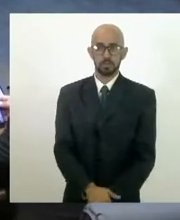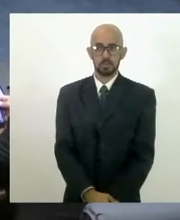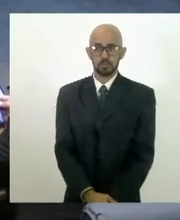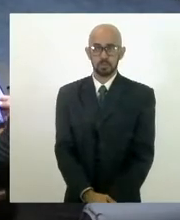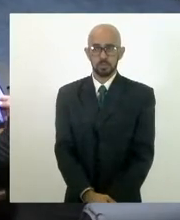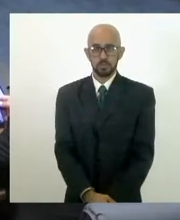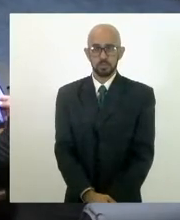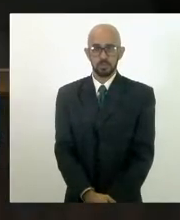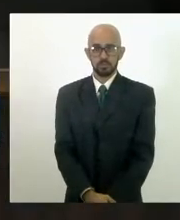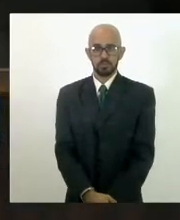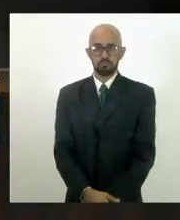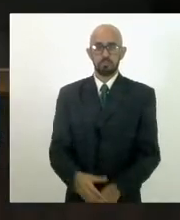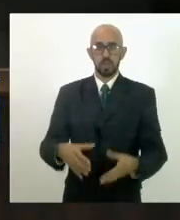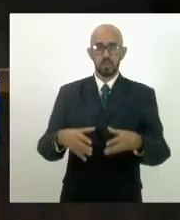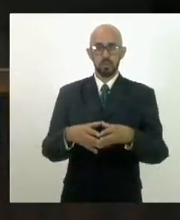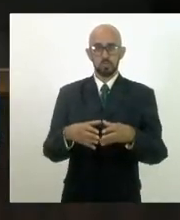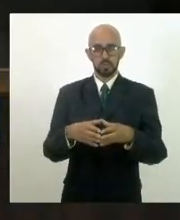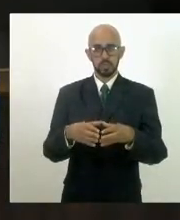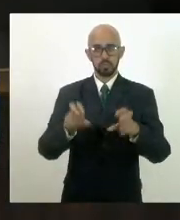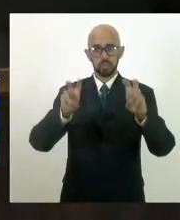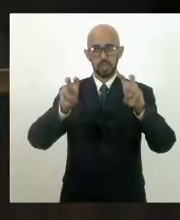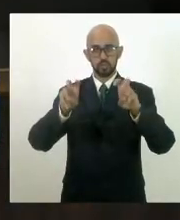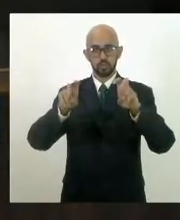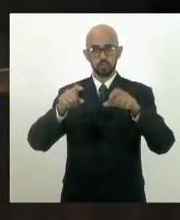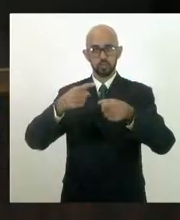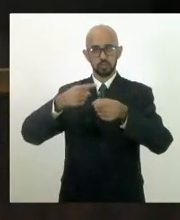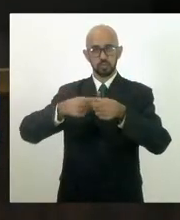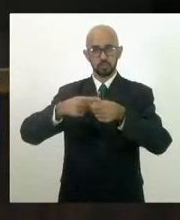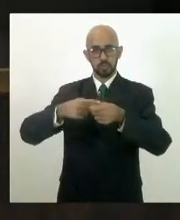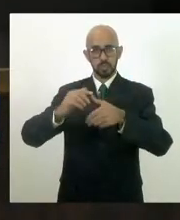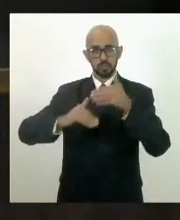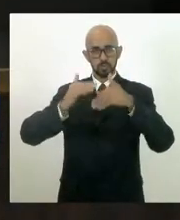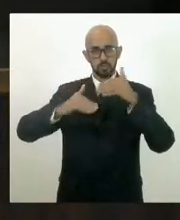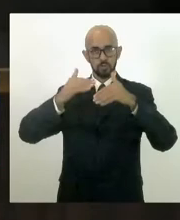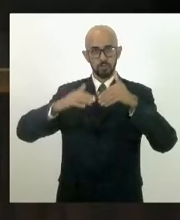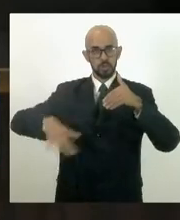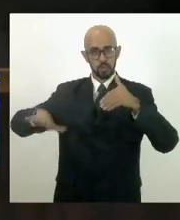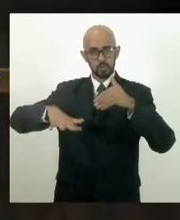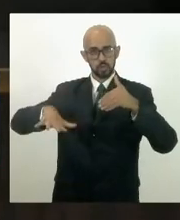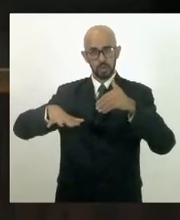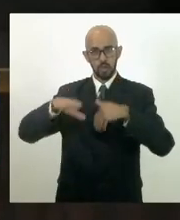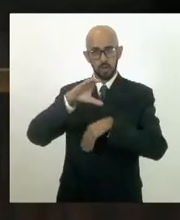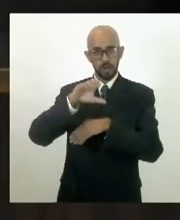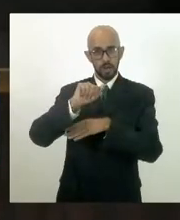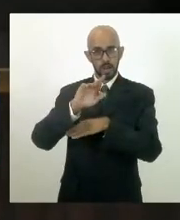Pela comissão de assuntos municipais e desenvolvimento regional, deputado Carlos Macedo.